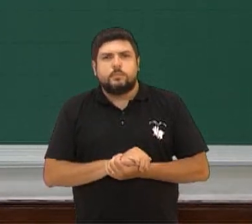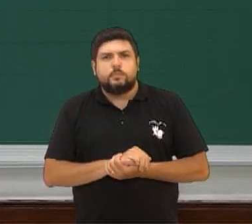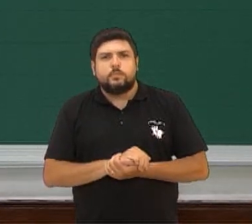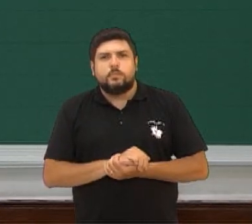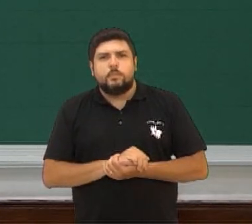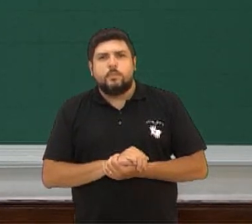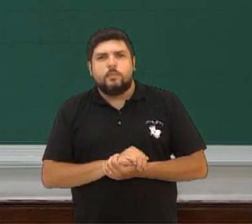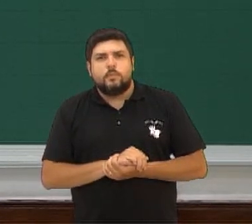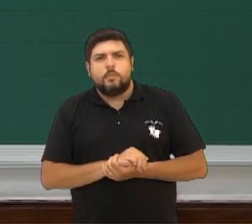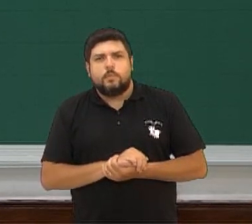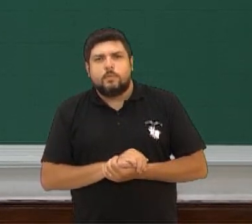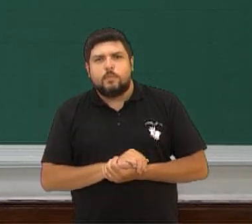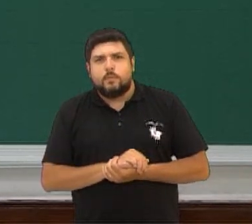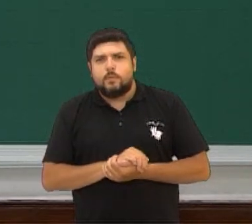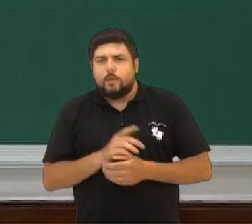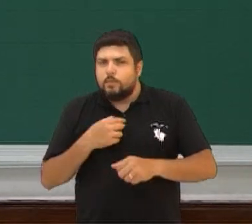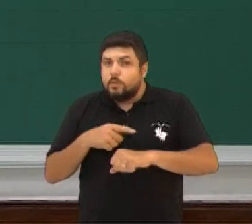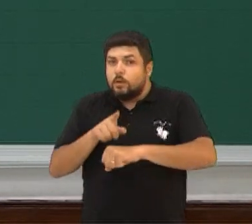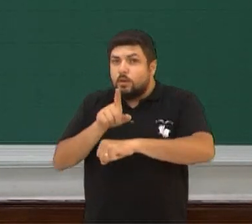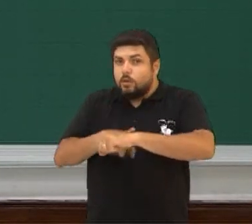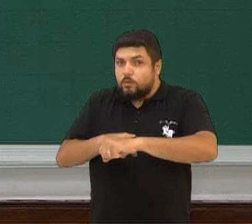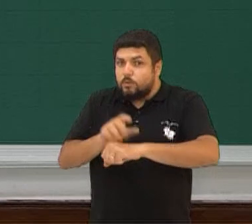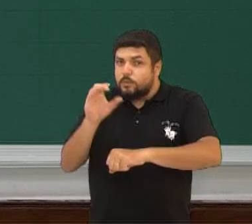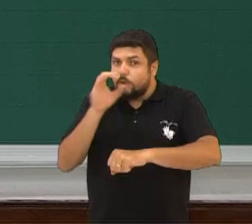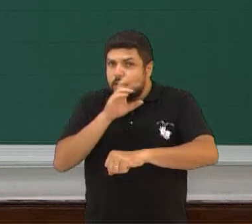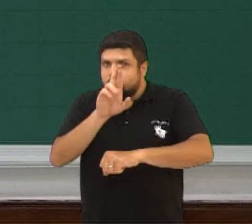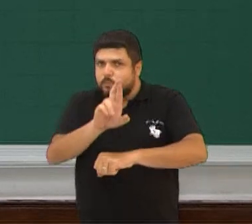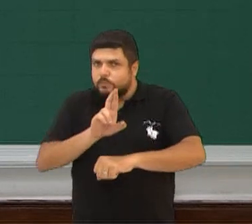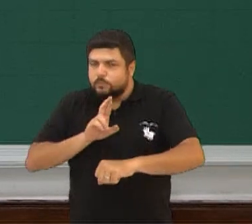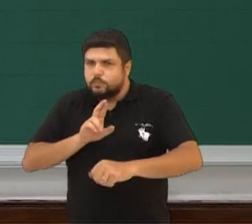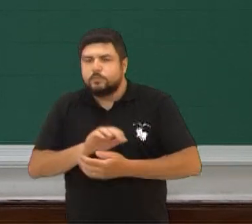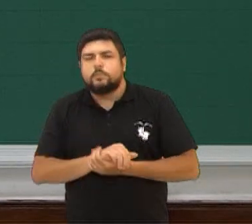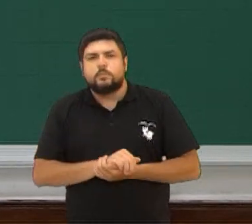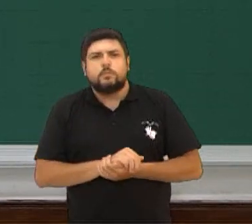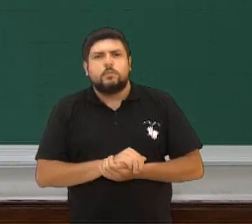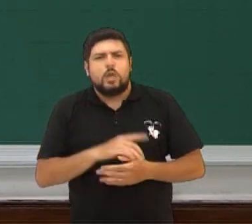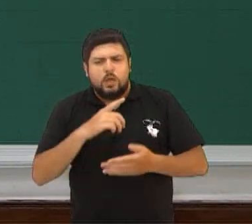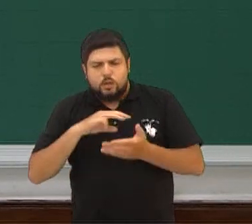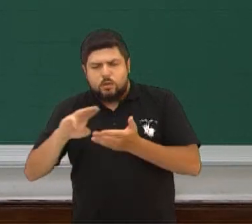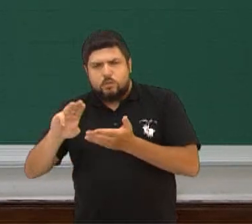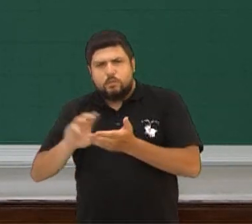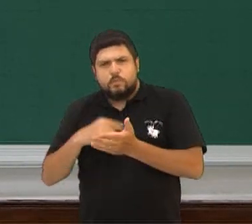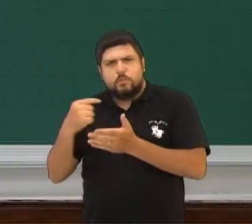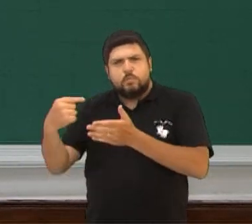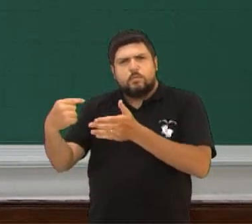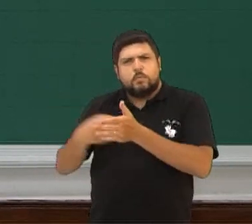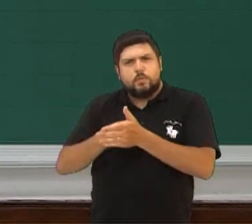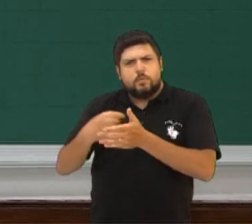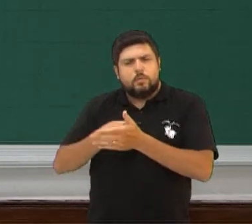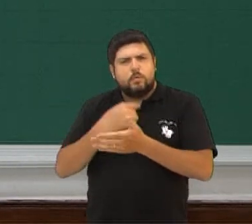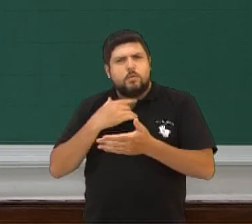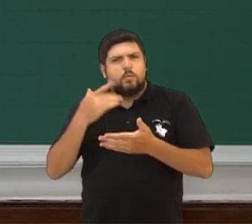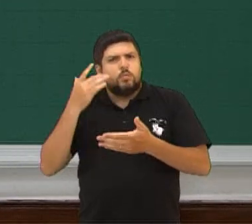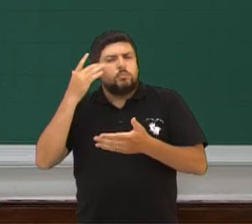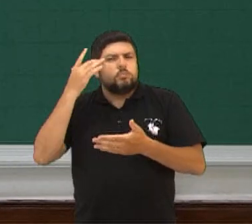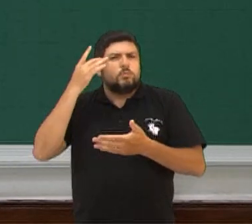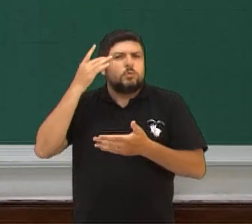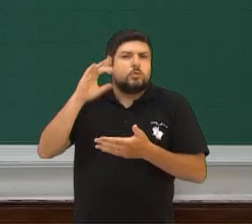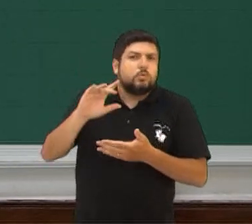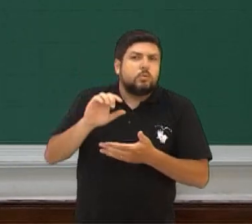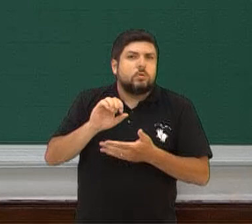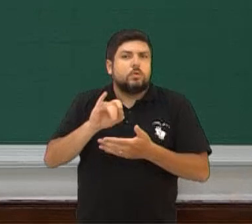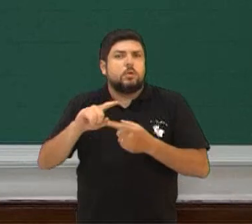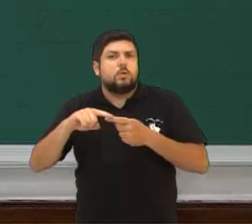uma pergunta aqui. Correndo o tempo. Correndo o tempo. Vamos lá, correndo o tempo. Professor, tem uma pergunta aqui, eu não sei se a gente se ela vai